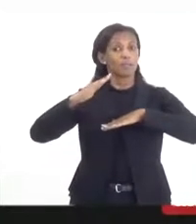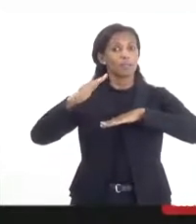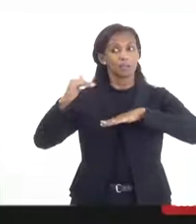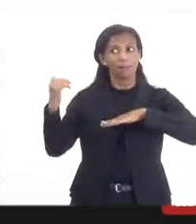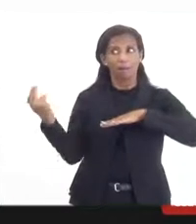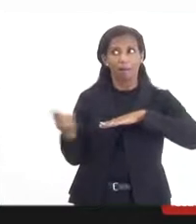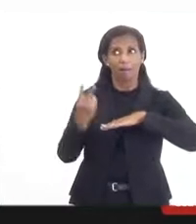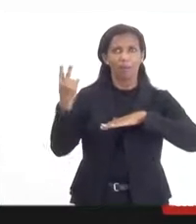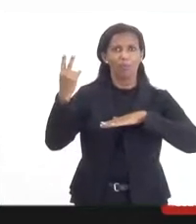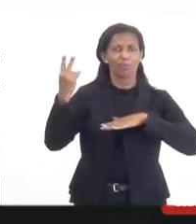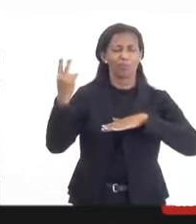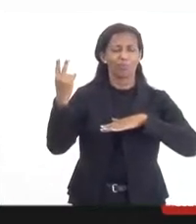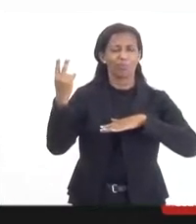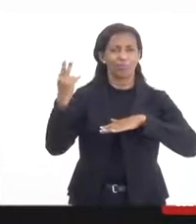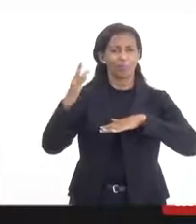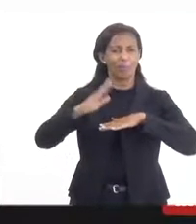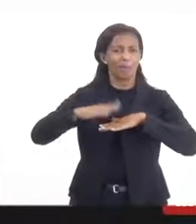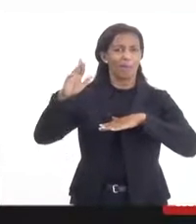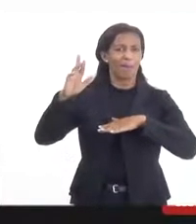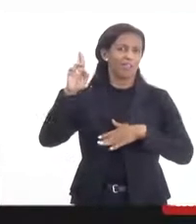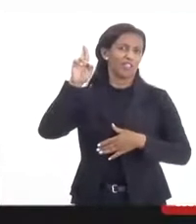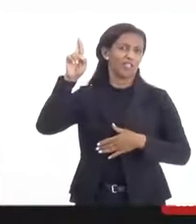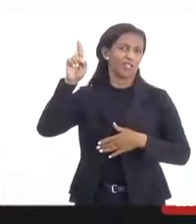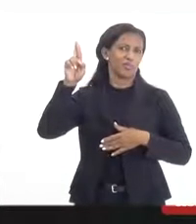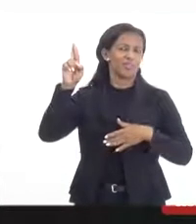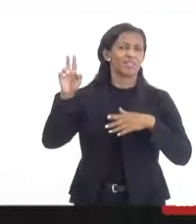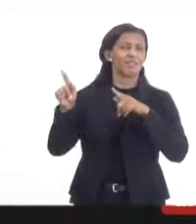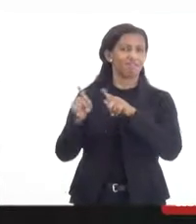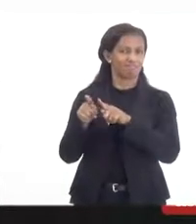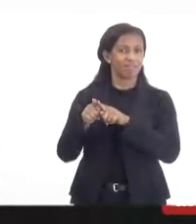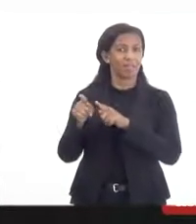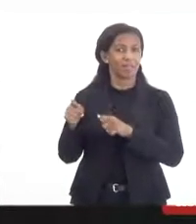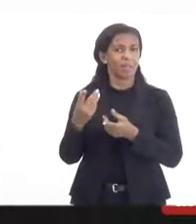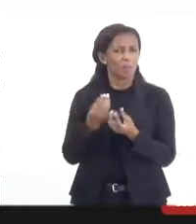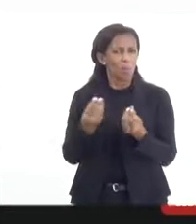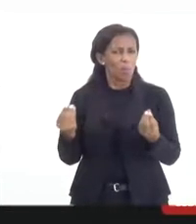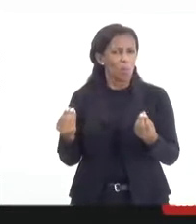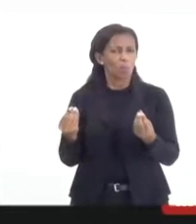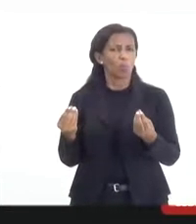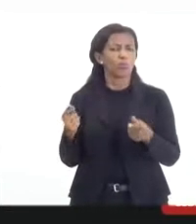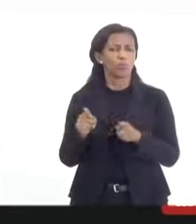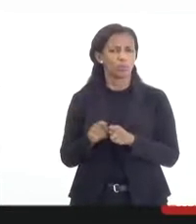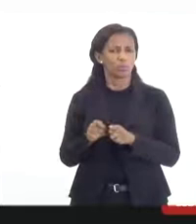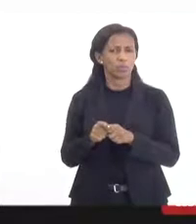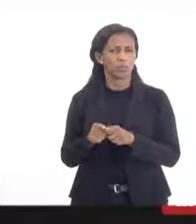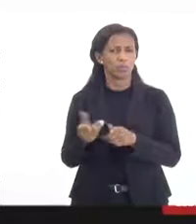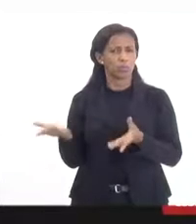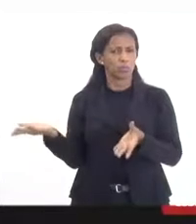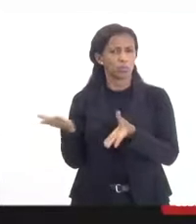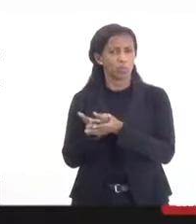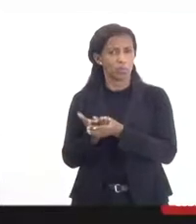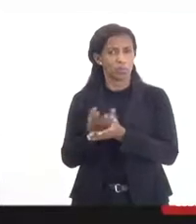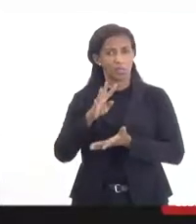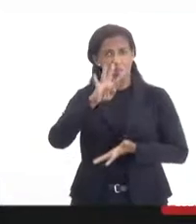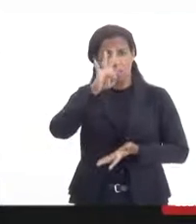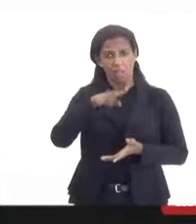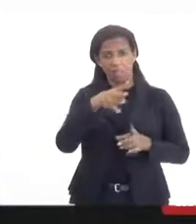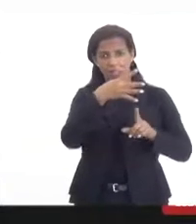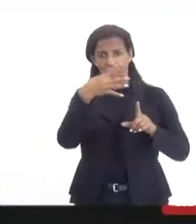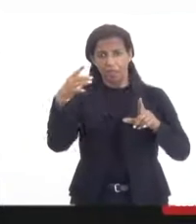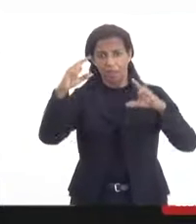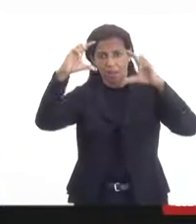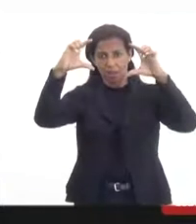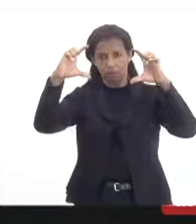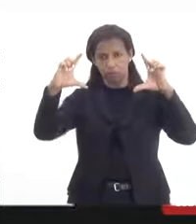mais alto o valor, mais alta é a autoridade. Muitos dos casos ali indicados na minha tabela do slide anterior